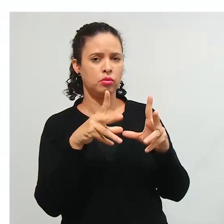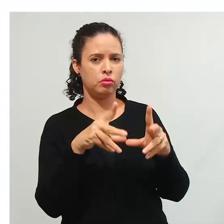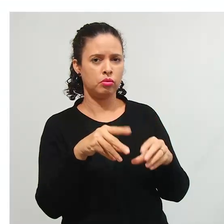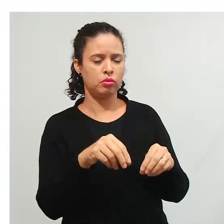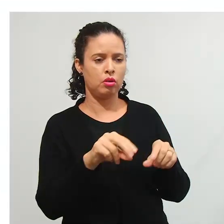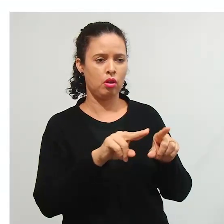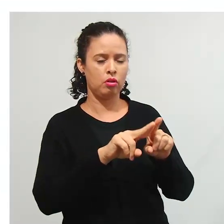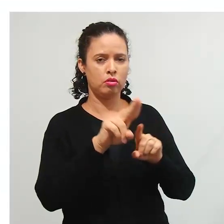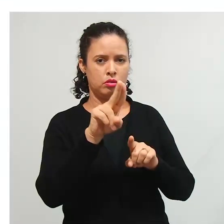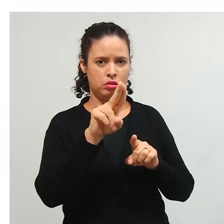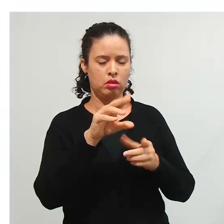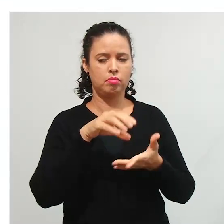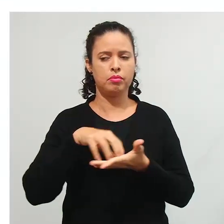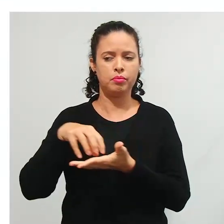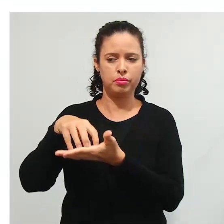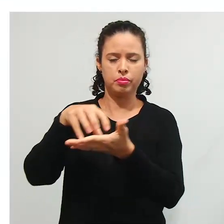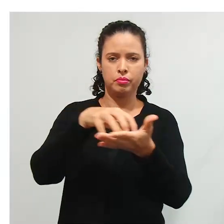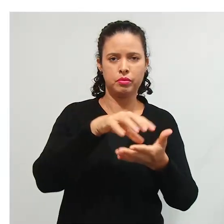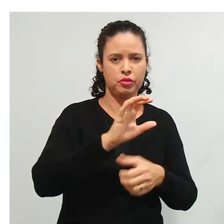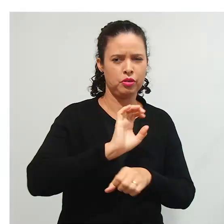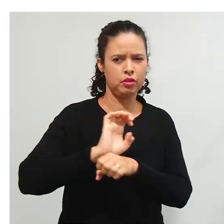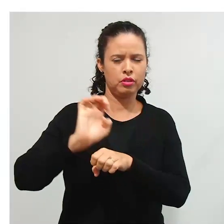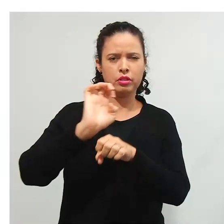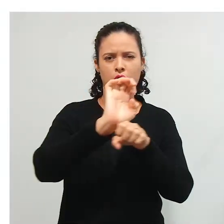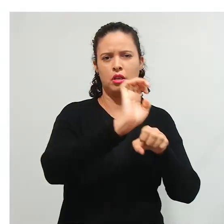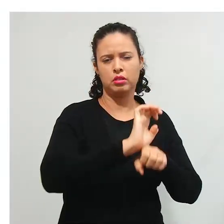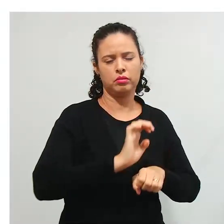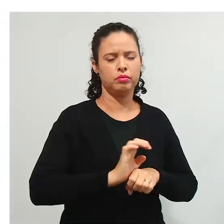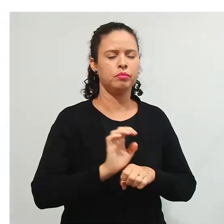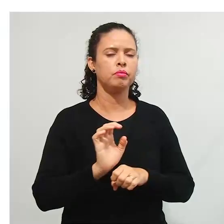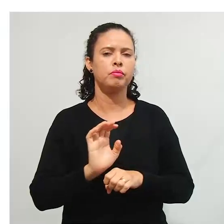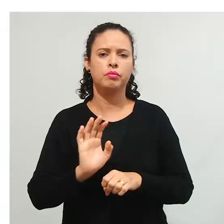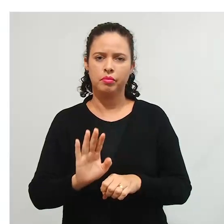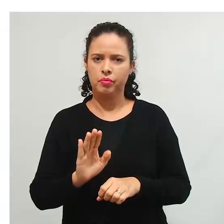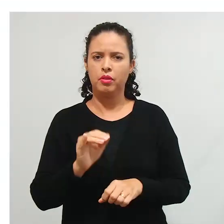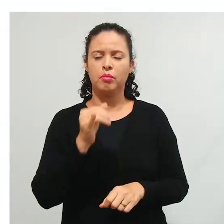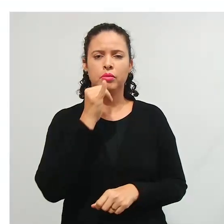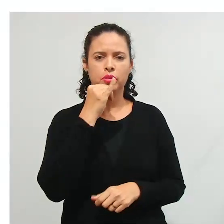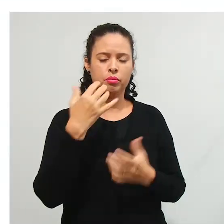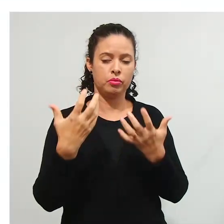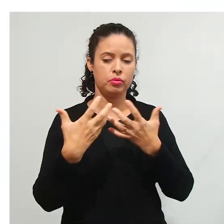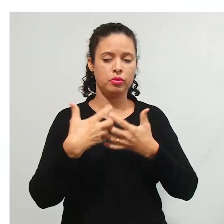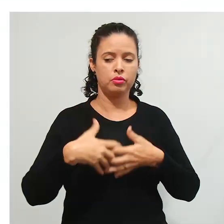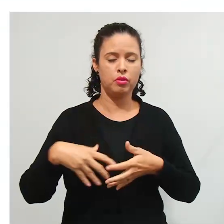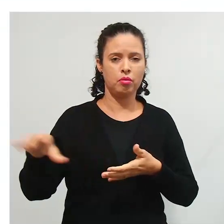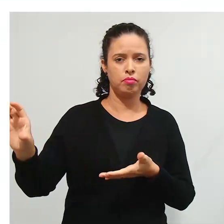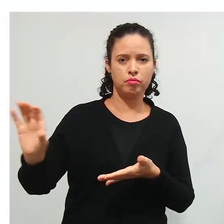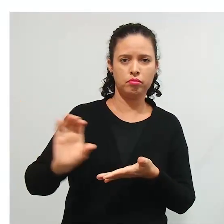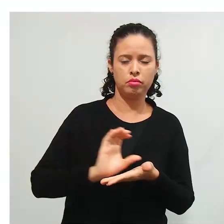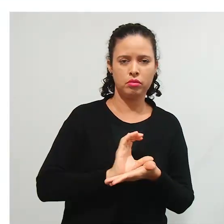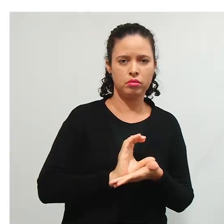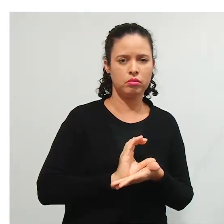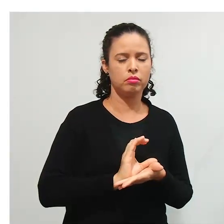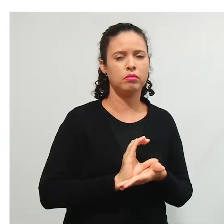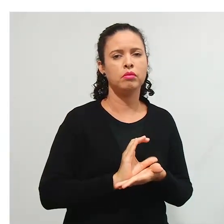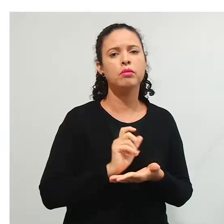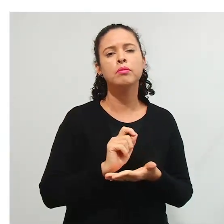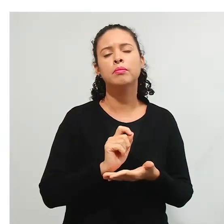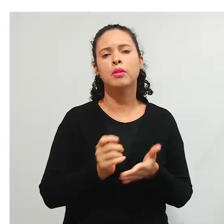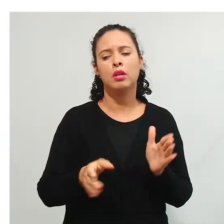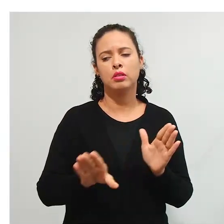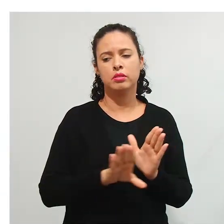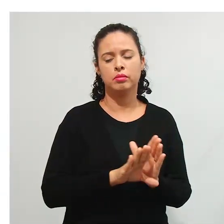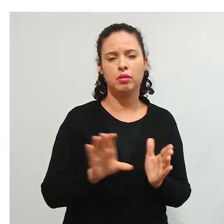suas unidades orçamentárias. Então, o IFRO, ele recebe uma